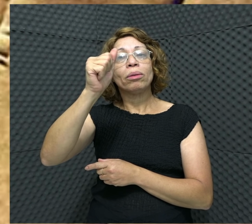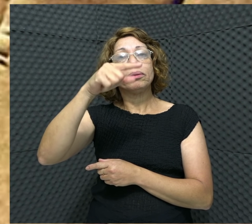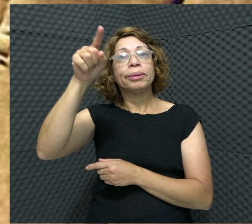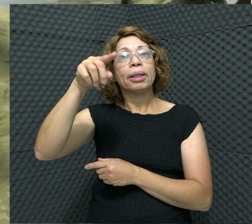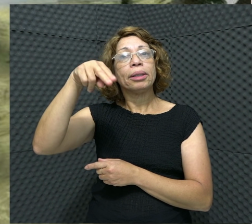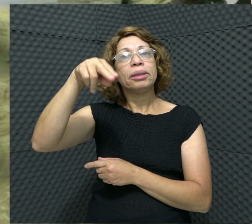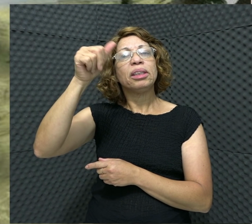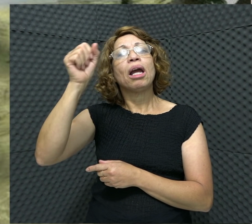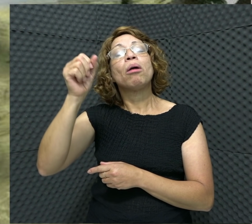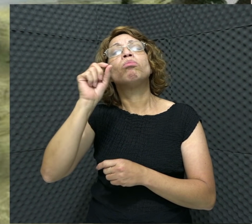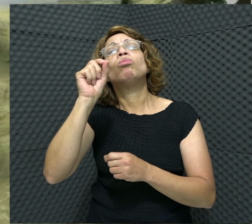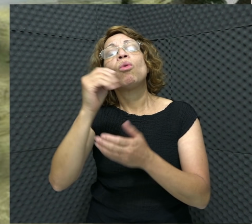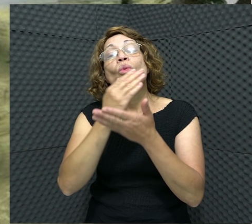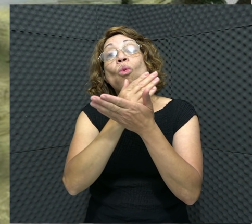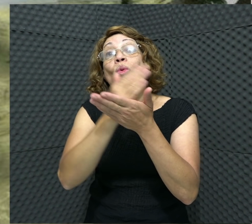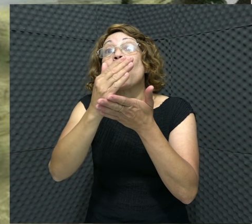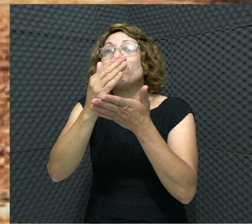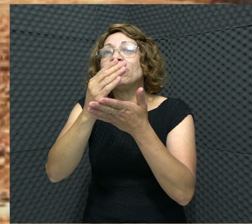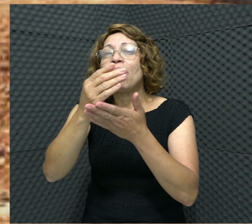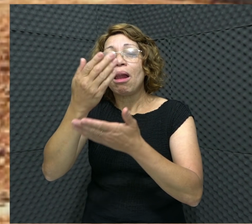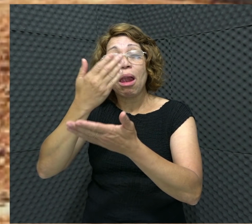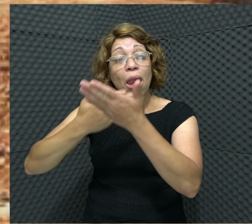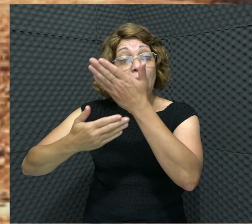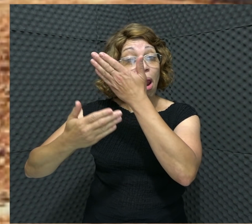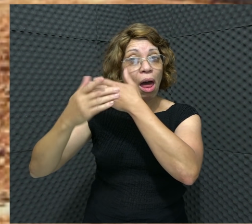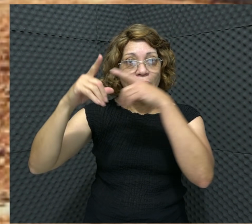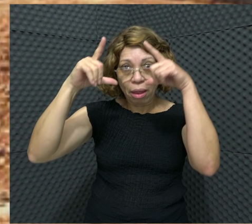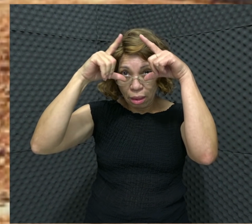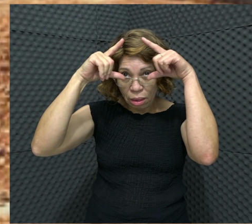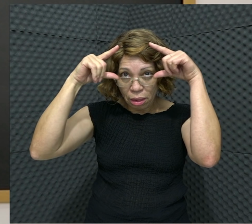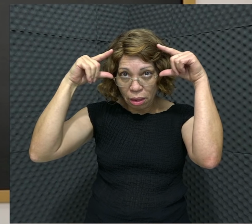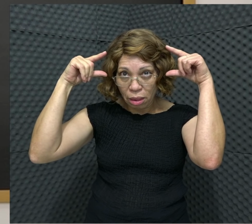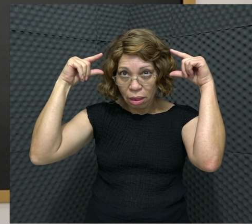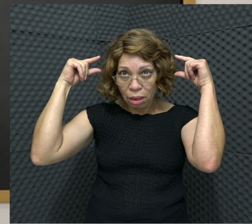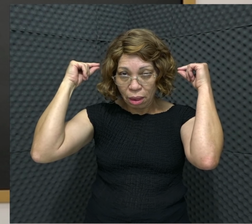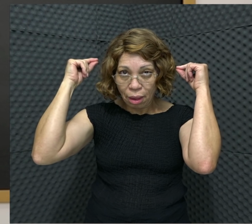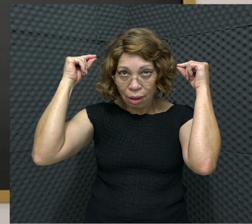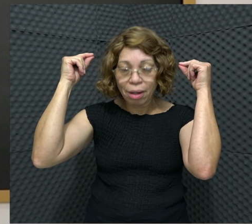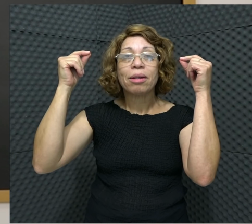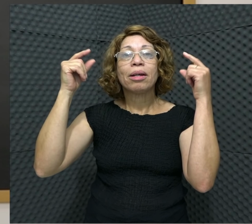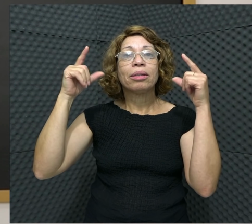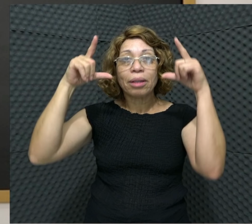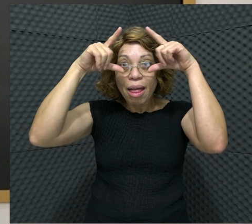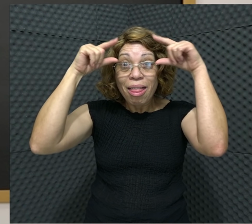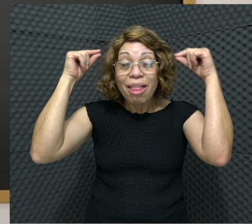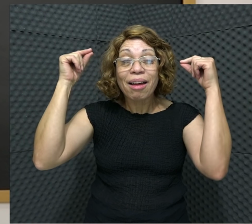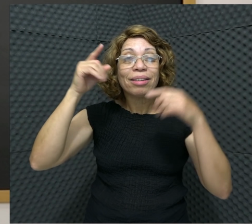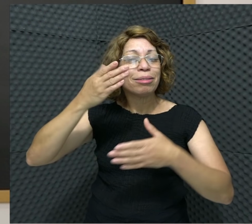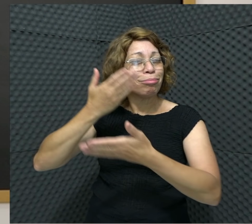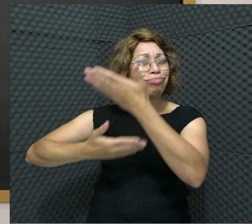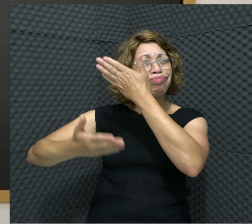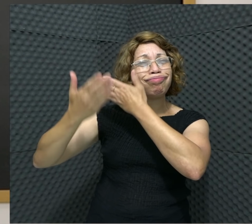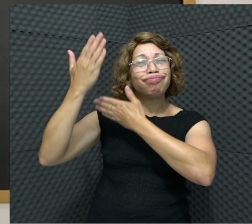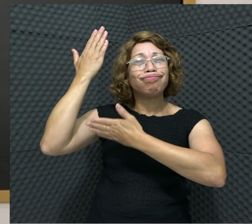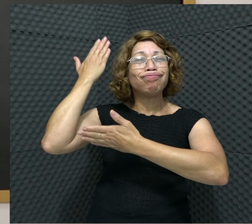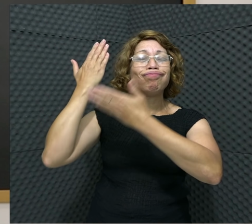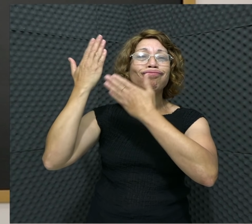da matemática. É aí que são as datas mais antigas no que trata dessa matéria,